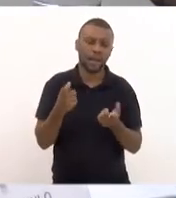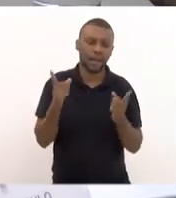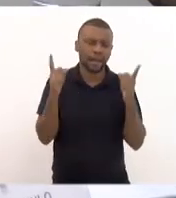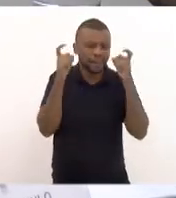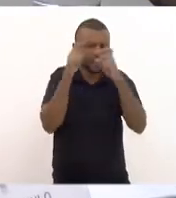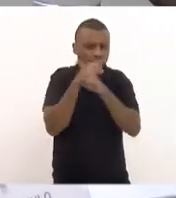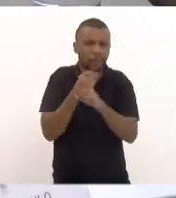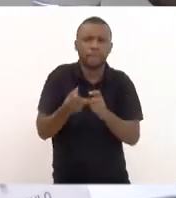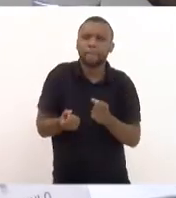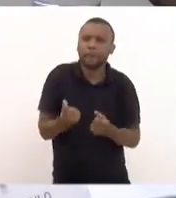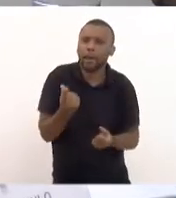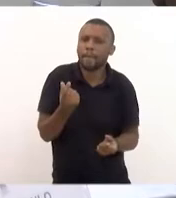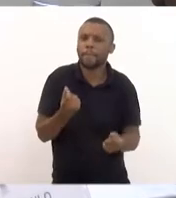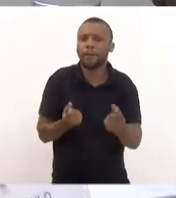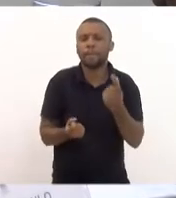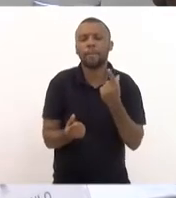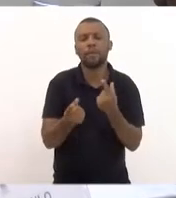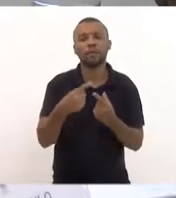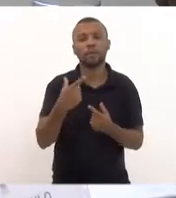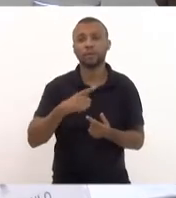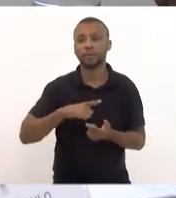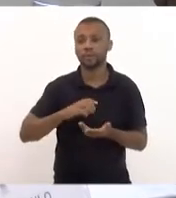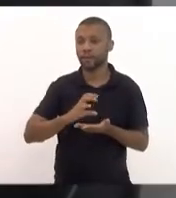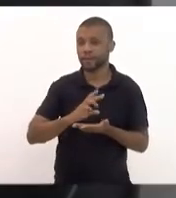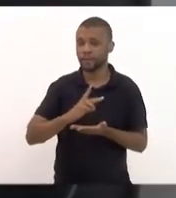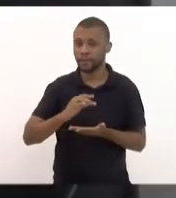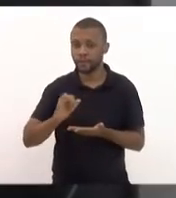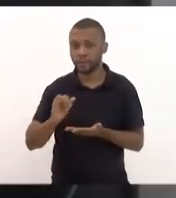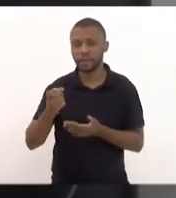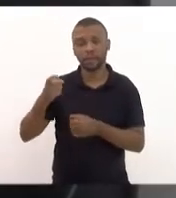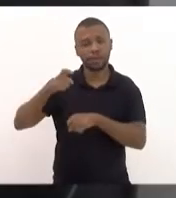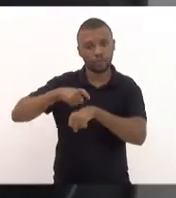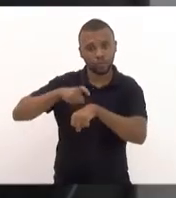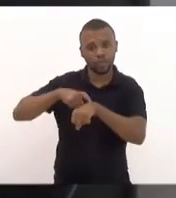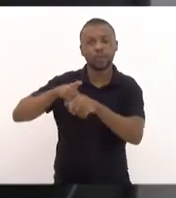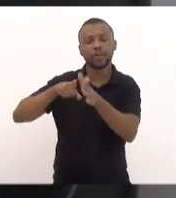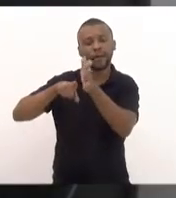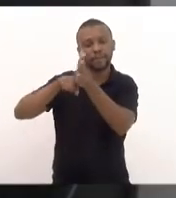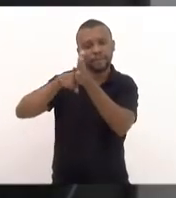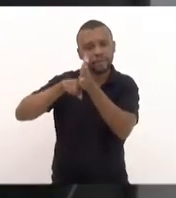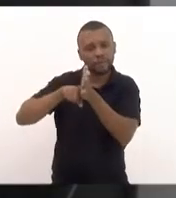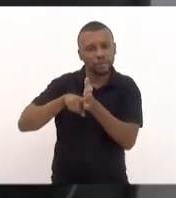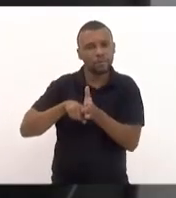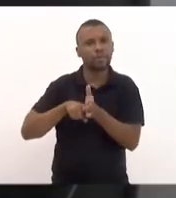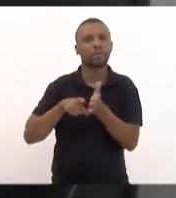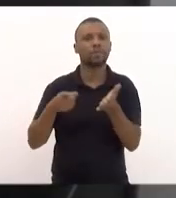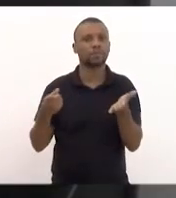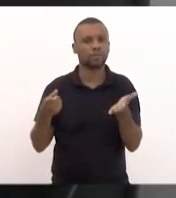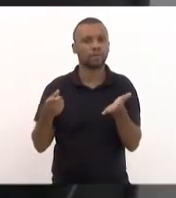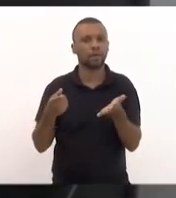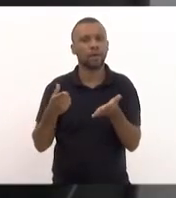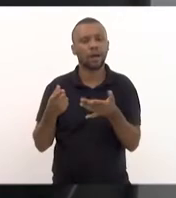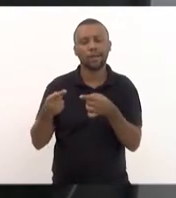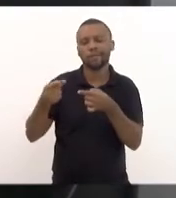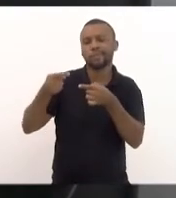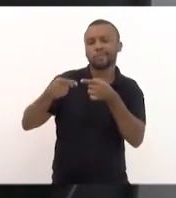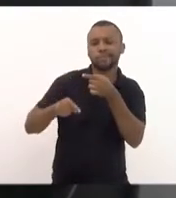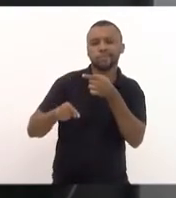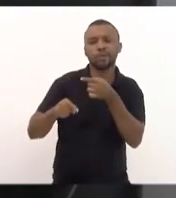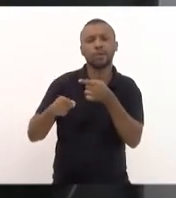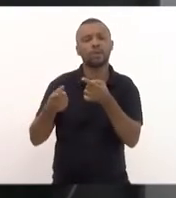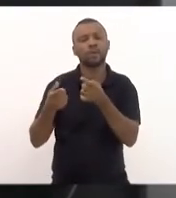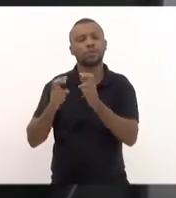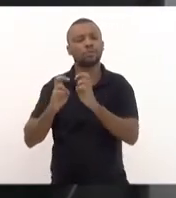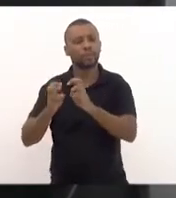Bem, aliás, estamos com uma CPI nesse momento, investigando passageiro, né, as contradições do transporte